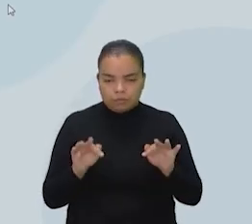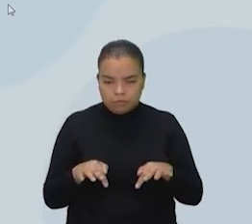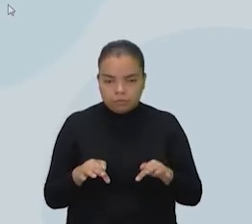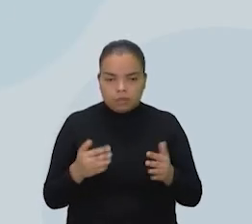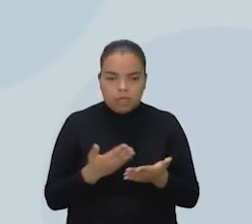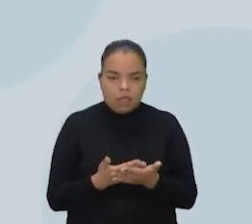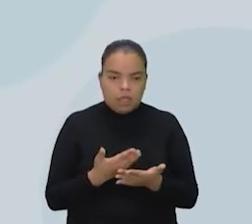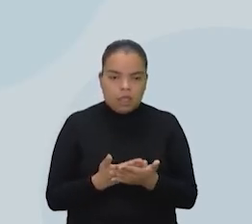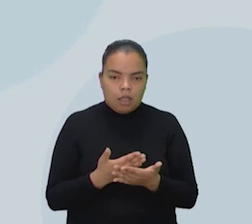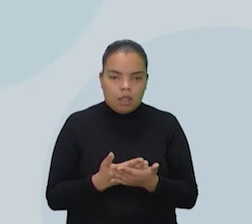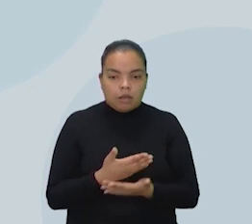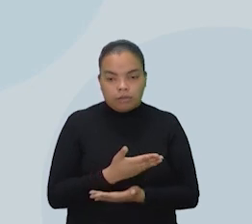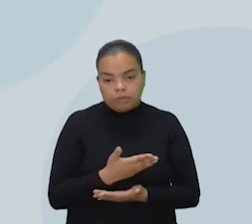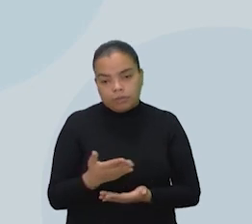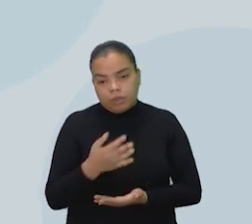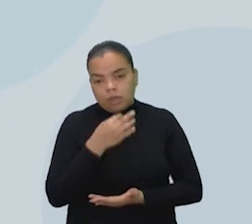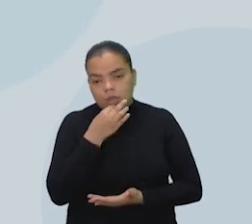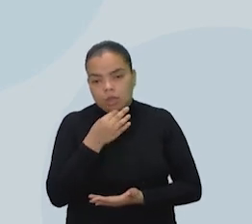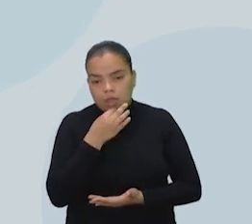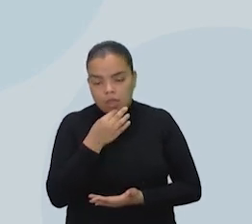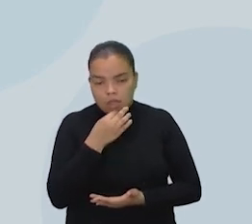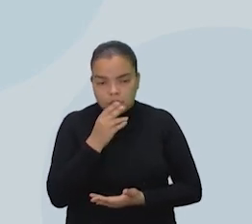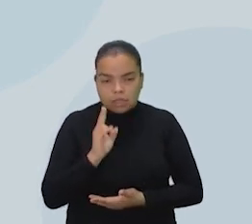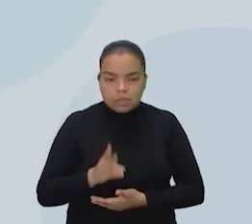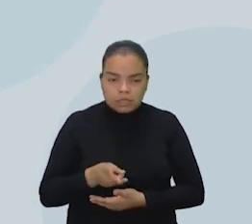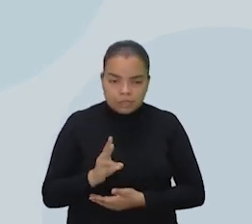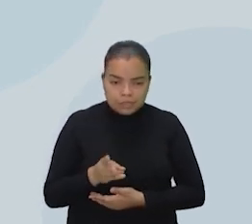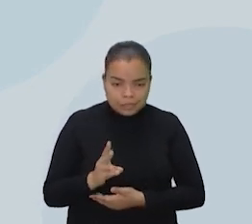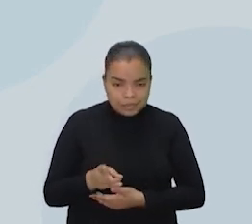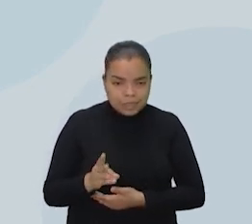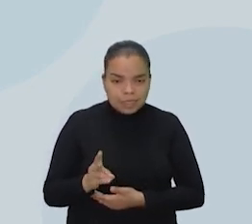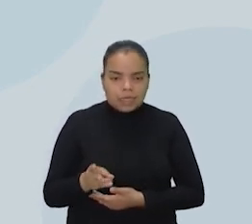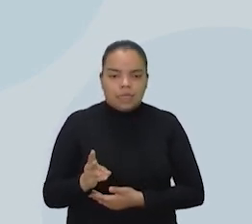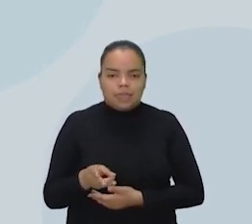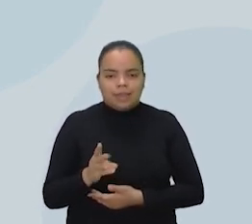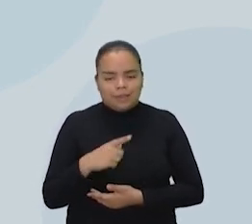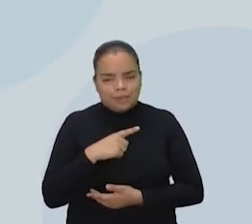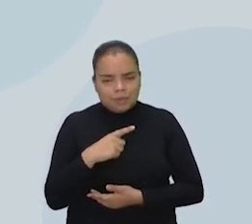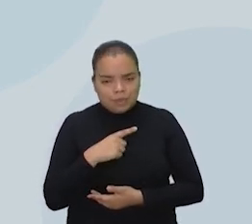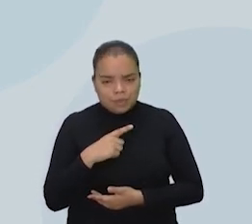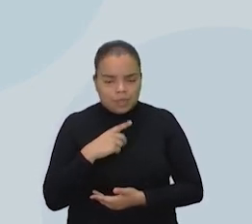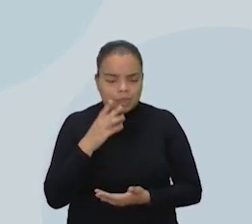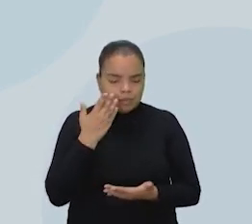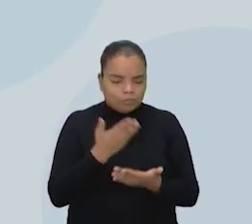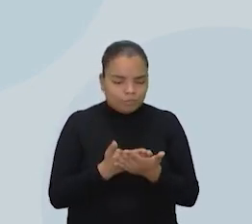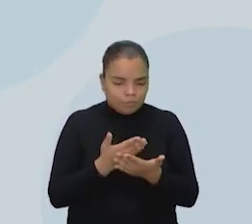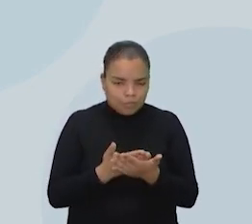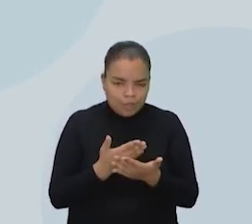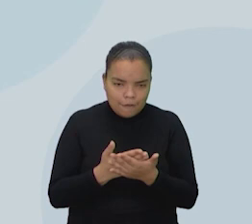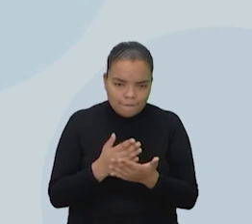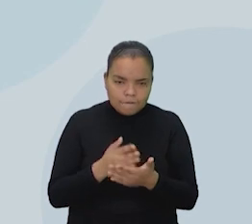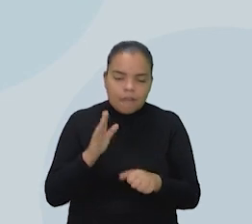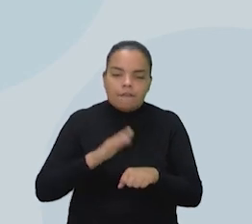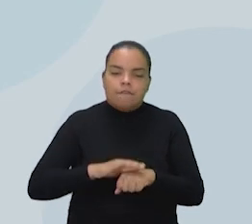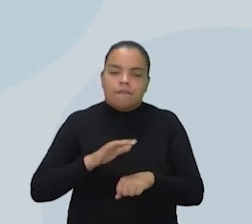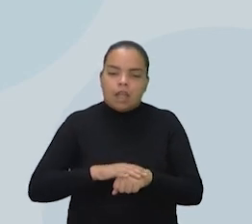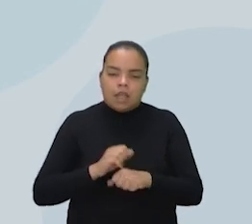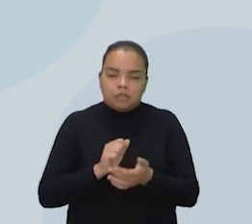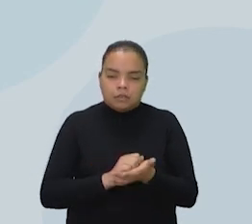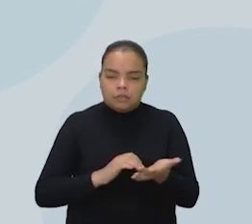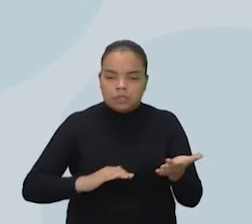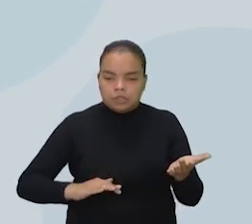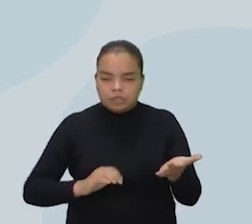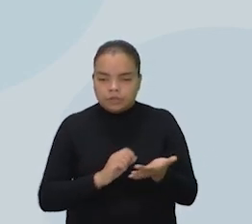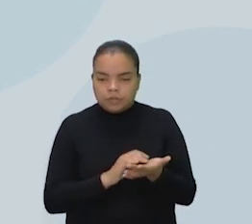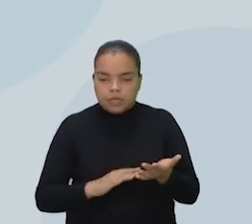aula. A minha recomendação é que vocês mantenham esses seus materiais atualizados, voltem ao GeoGebra, refaçam esses exercícios. Para